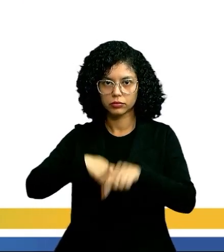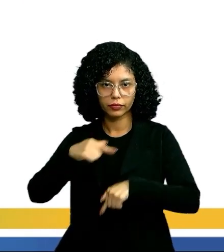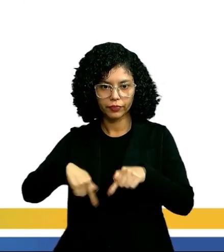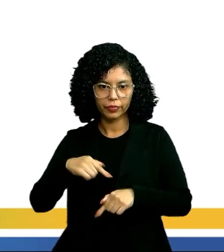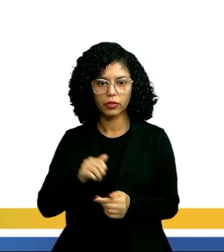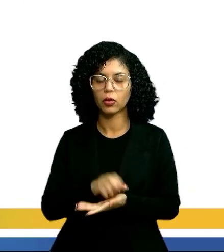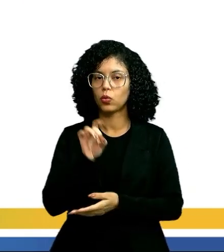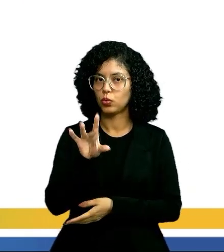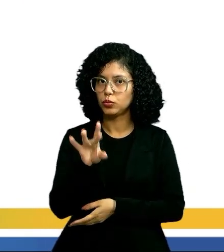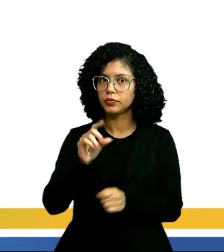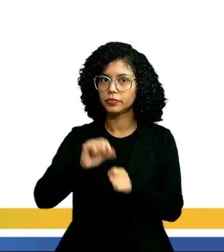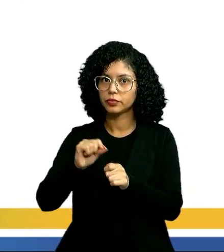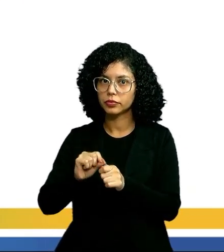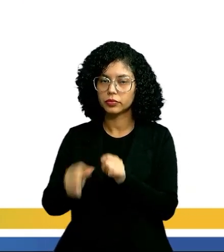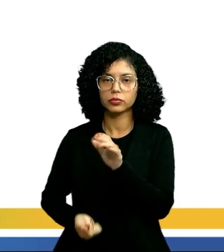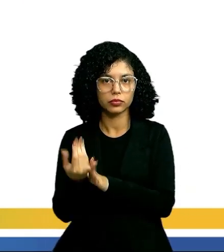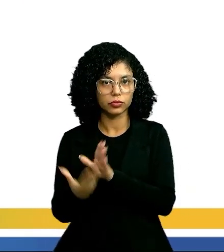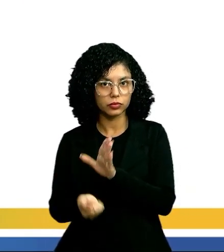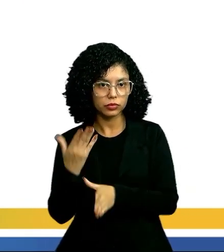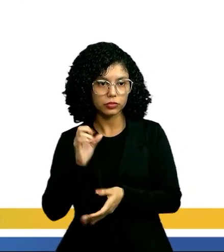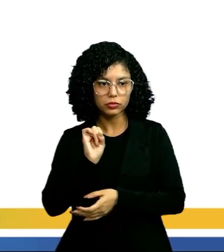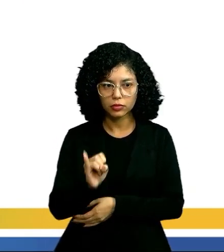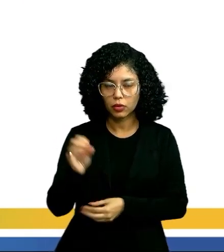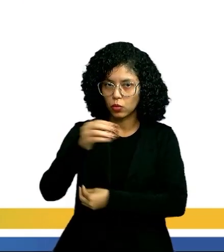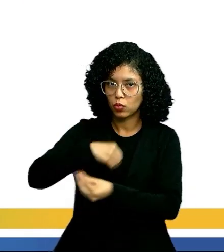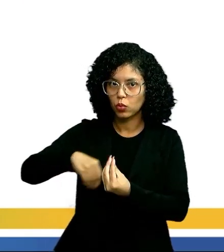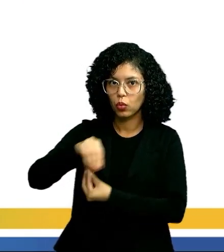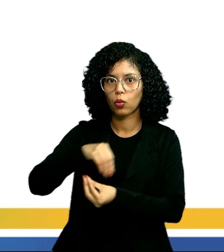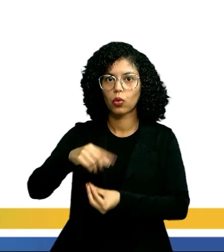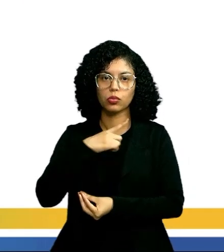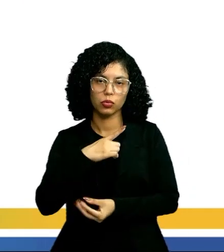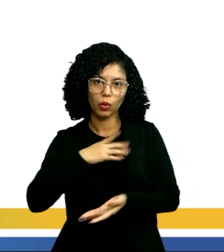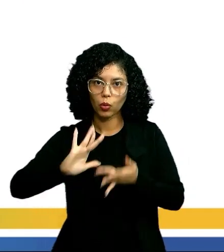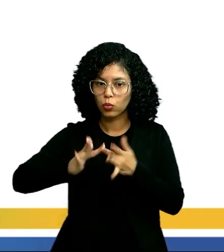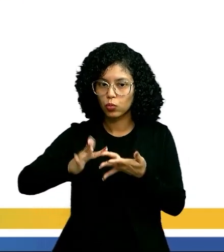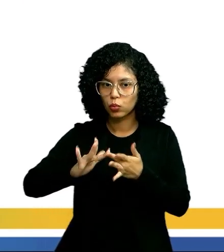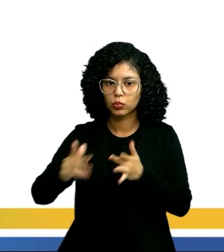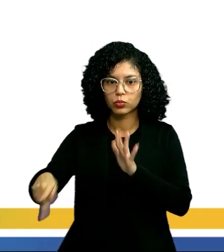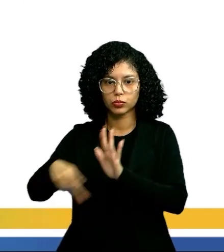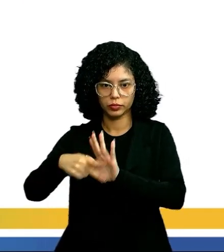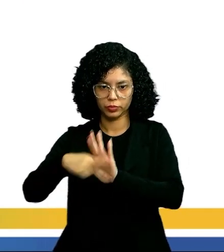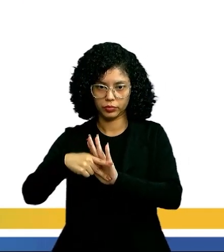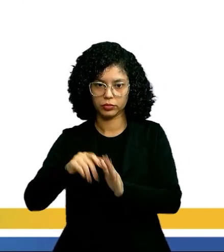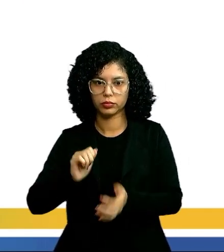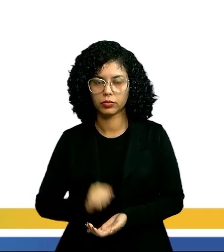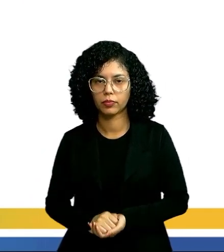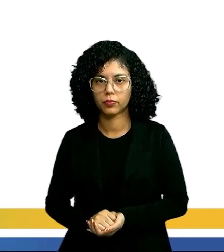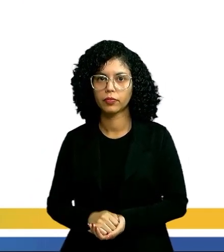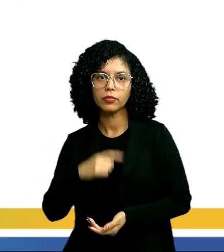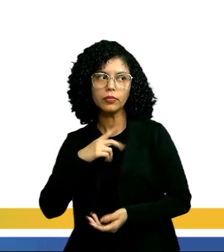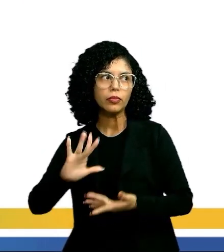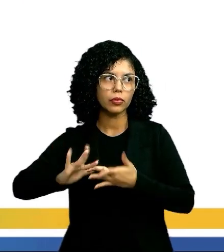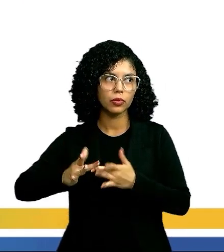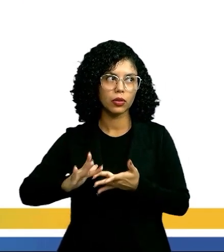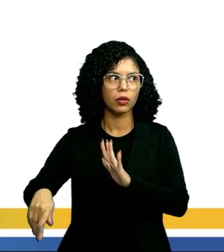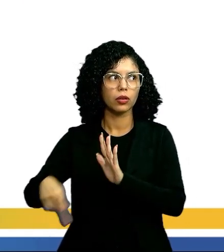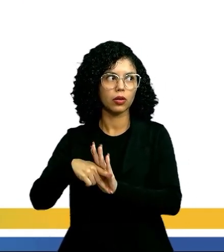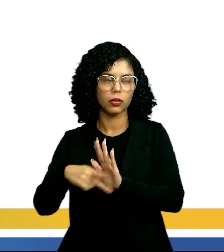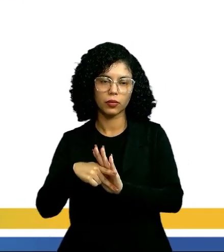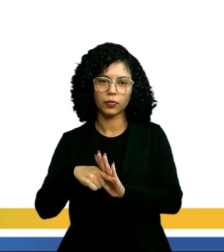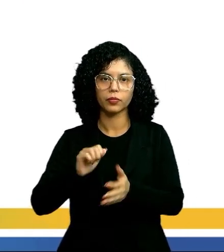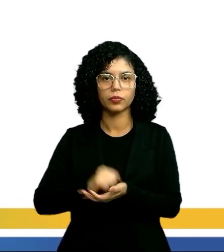química, só vai formar um produto se os reagentes estiverem em contato entre si, se mantiverem em contato entre